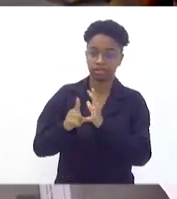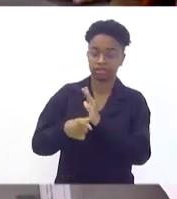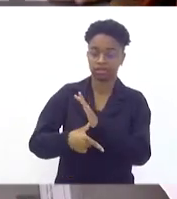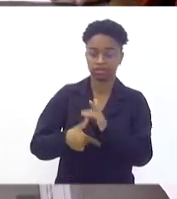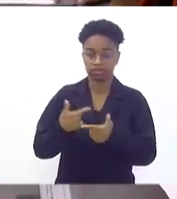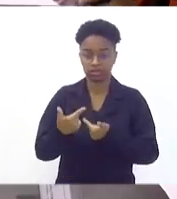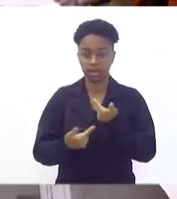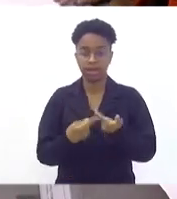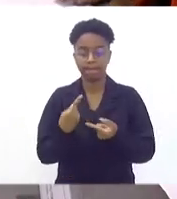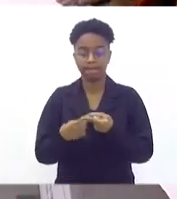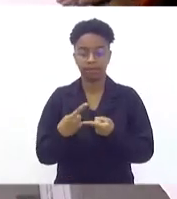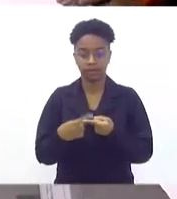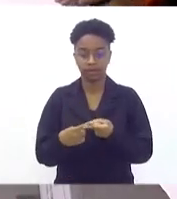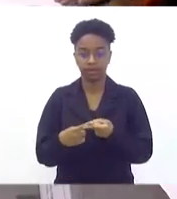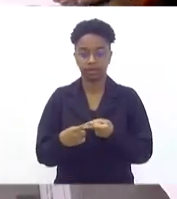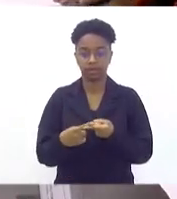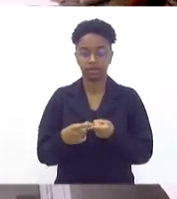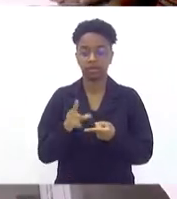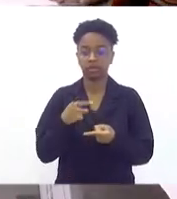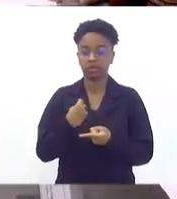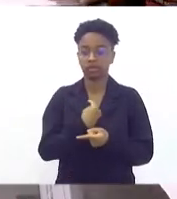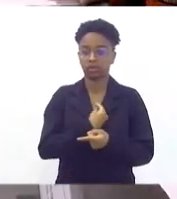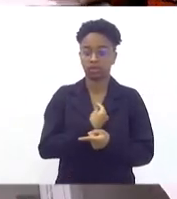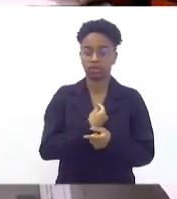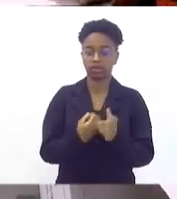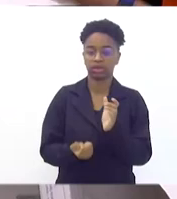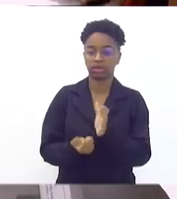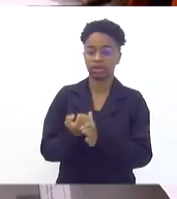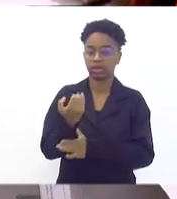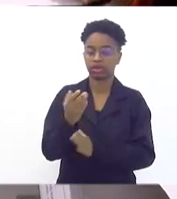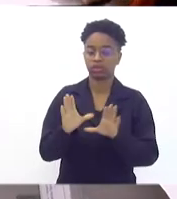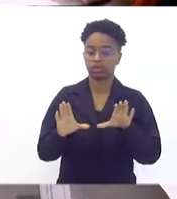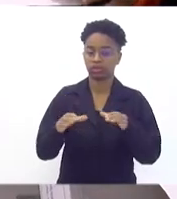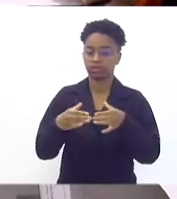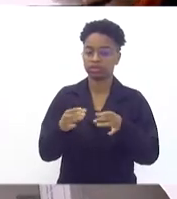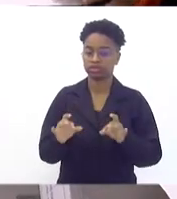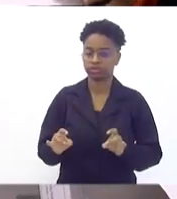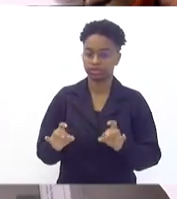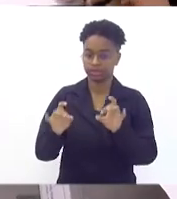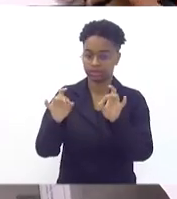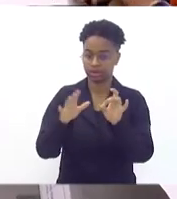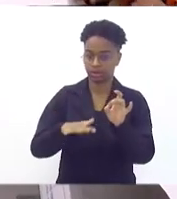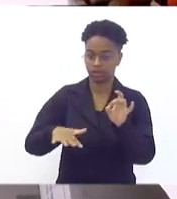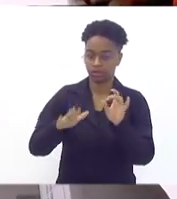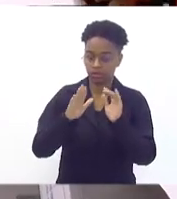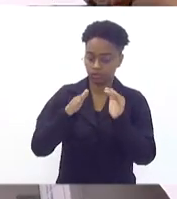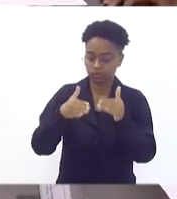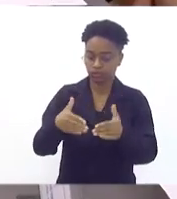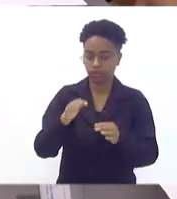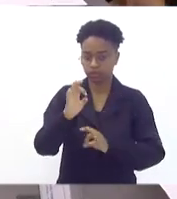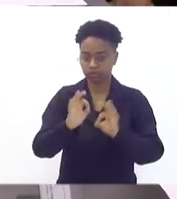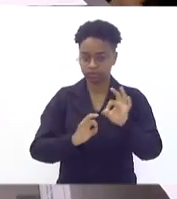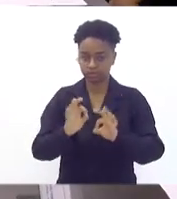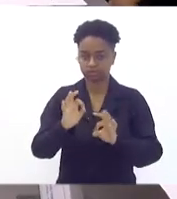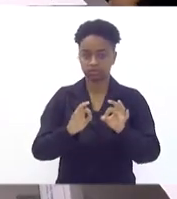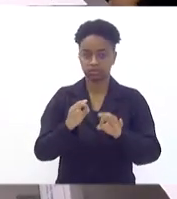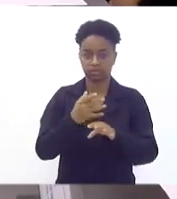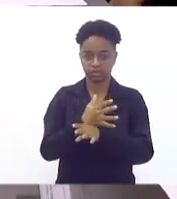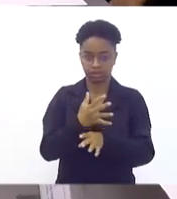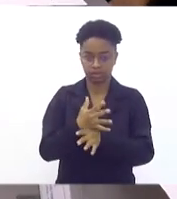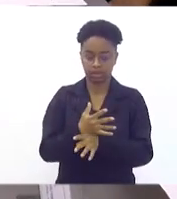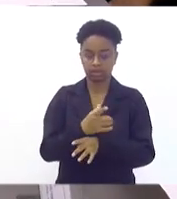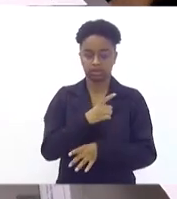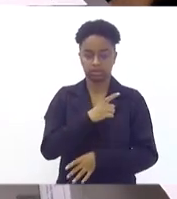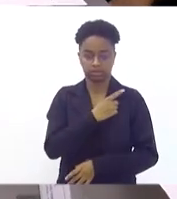nós estávamos instalando a comissão especial da ordem Urbana sobre presidência do deputado Alan